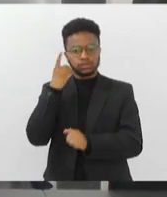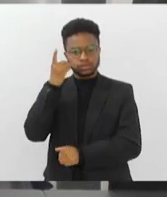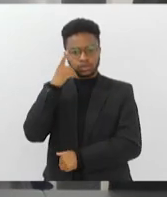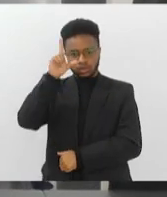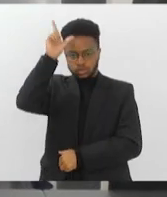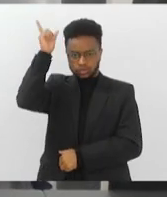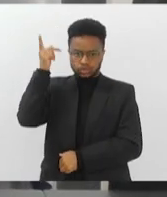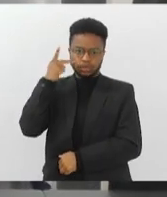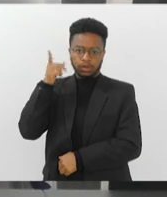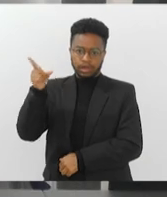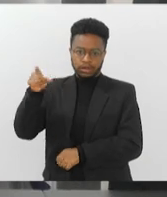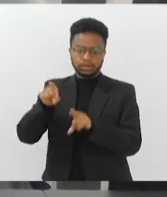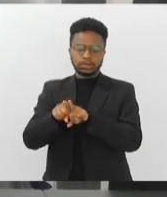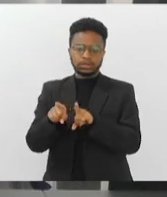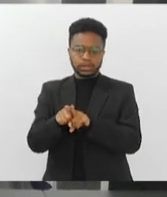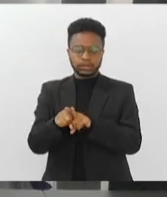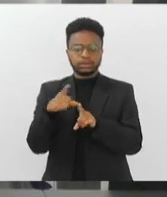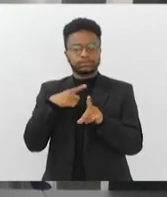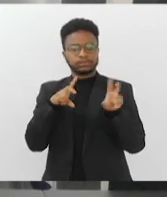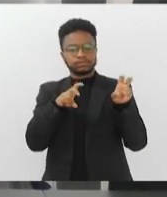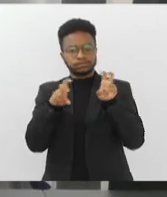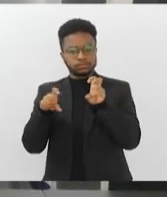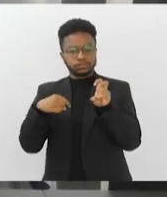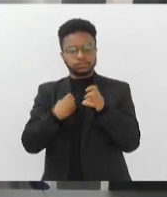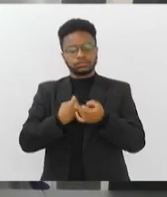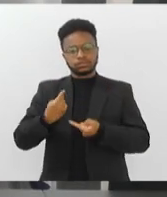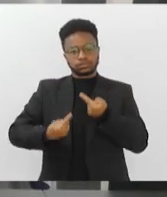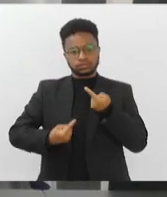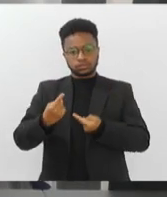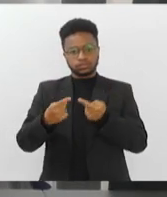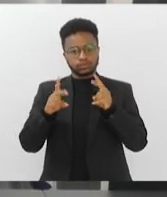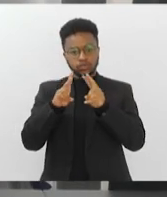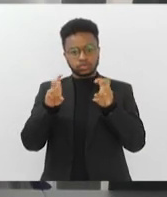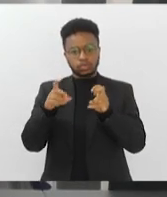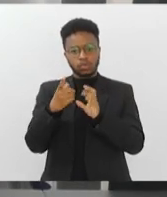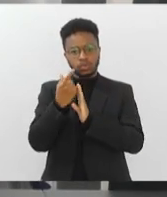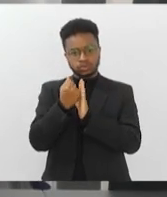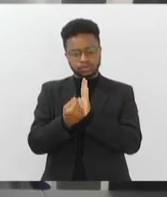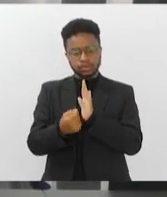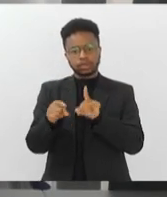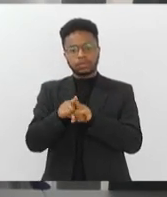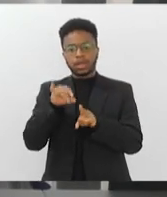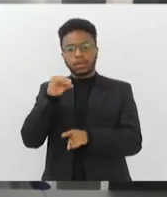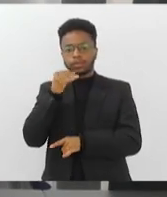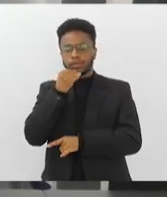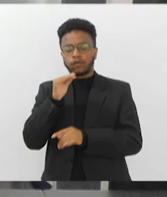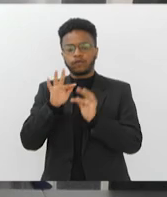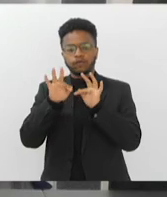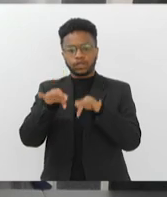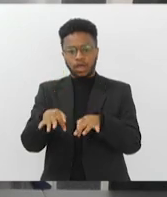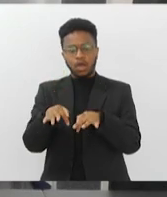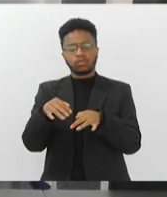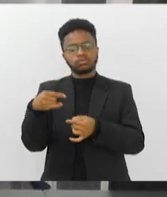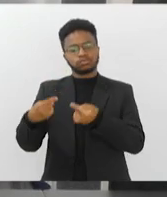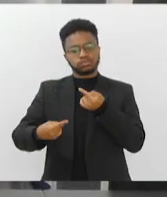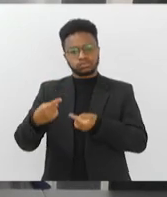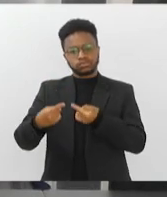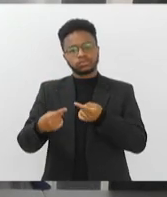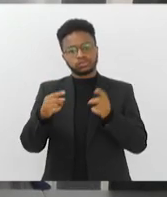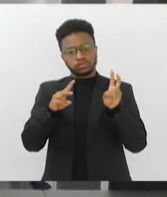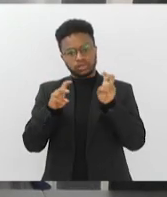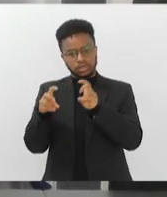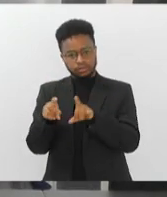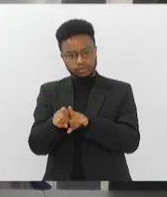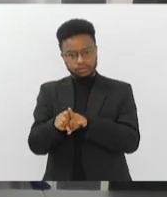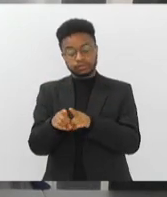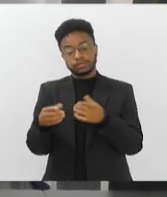na CEPLAG e, dentre os assuntos que a gente abordou relacionados ao orçamento, a gente aproveitou o final da reunião também para falar do assunto.